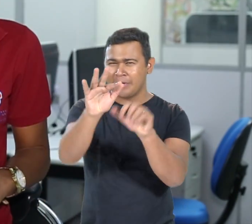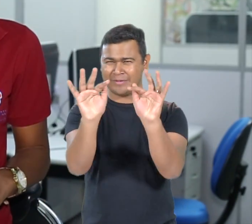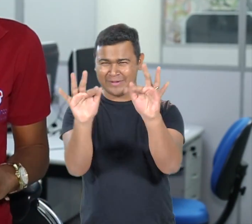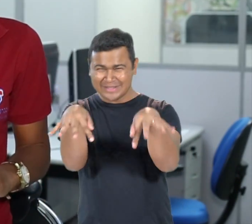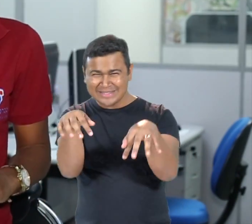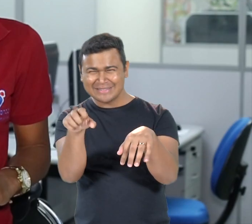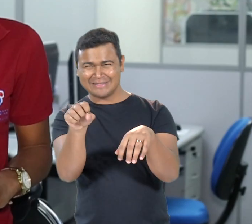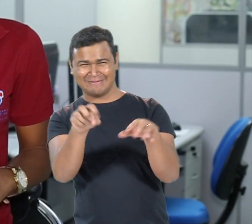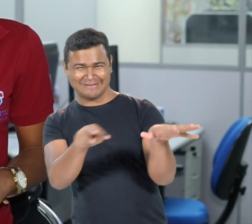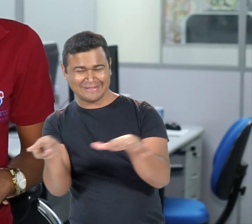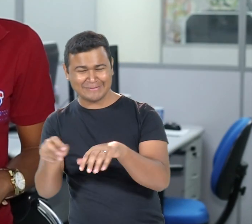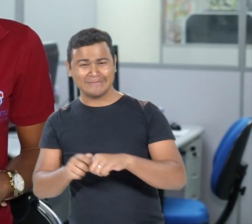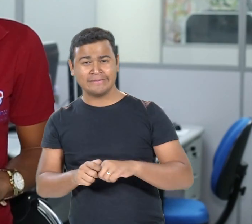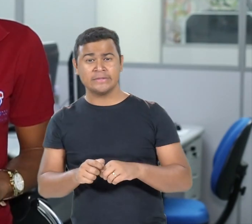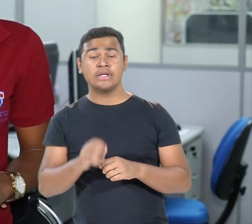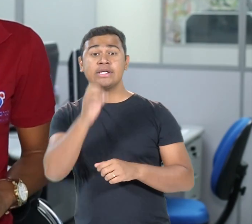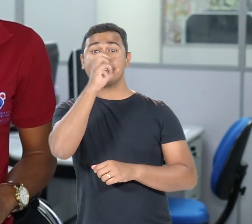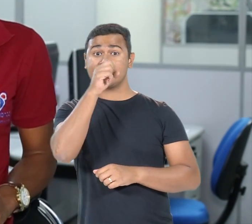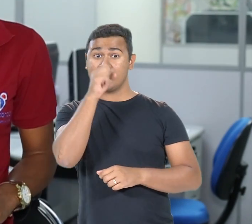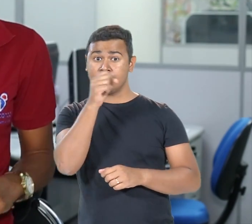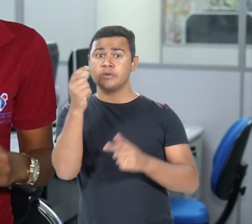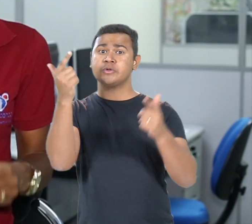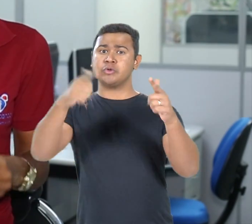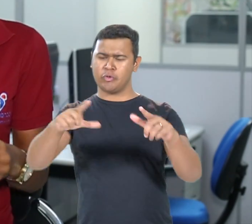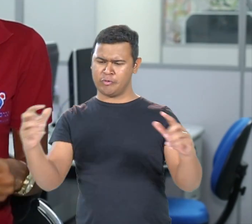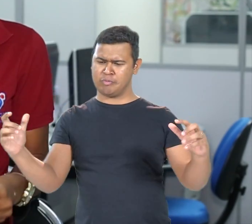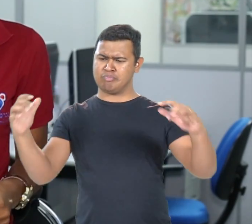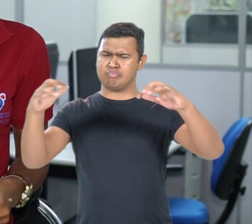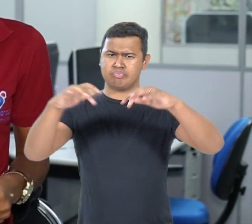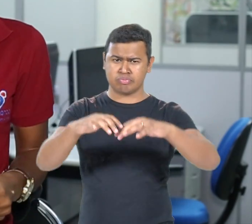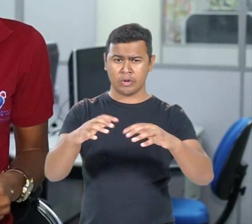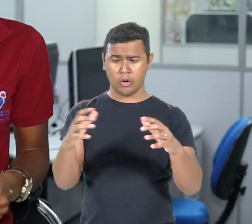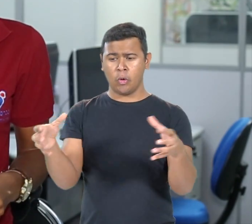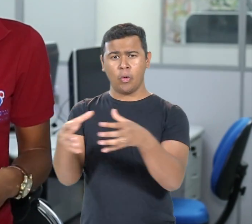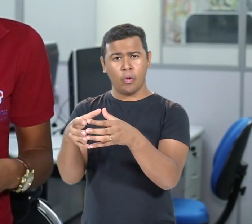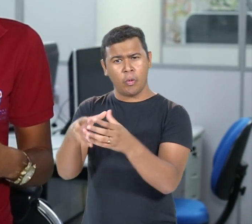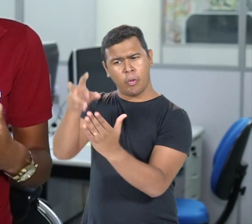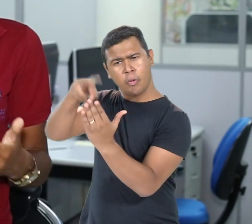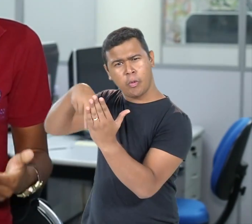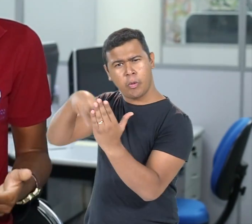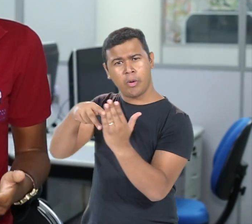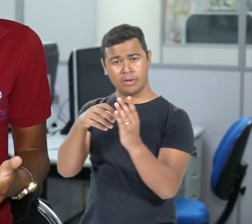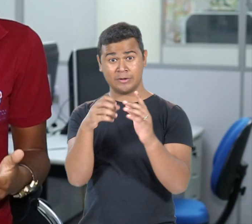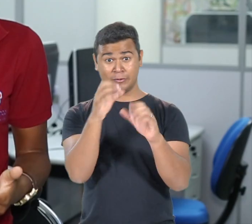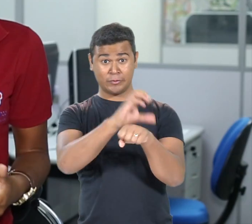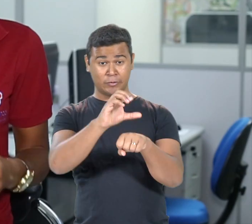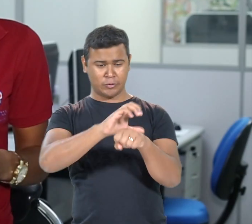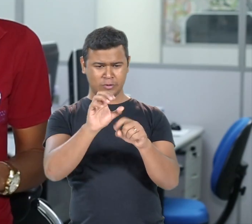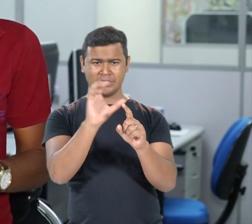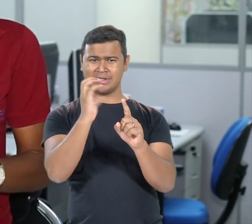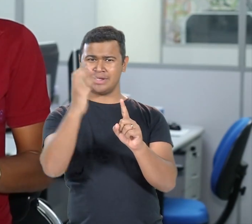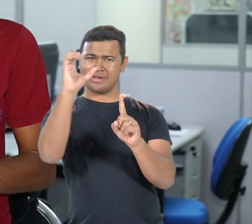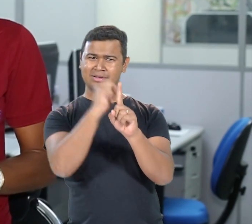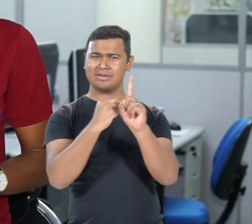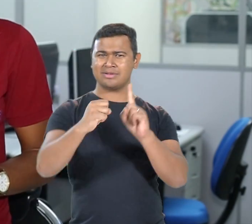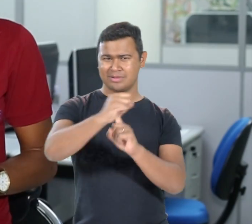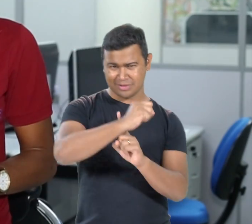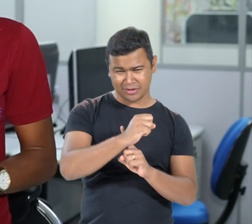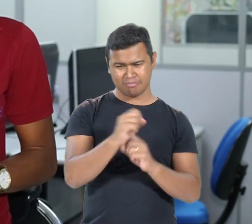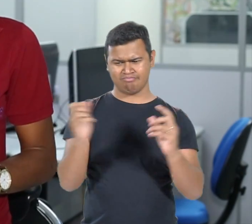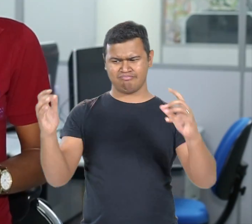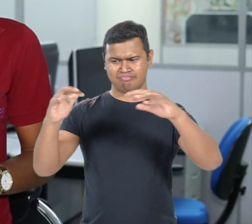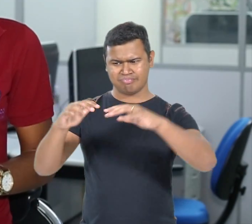de semana. Nesse sábado tem mais um encontro do Clube de Leitura, promovido pelos estudantes do curso de Ciências